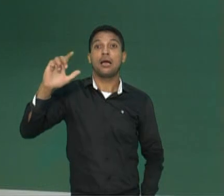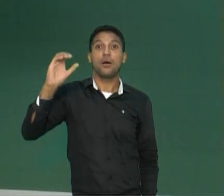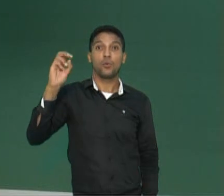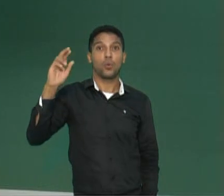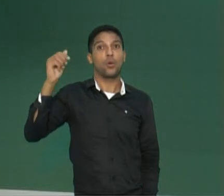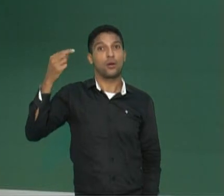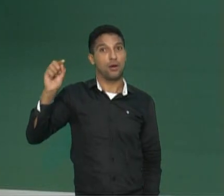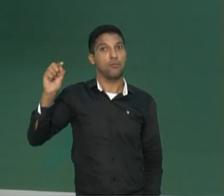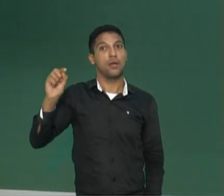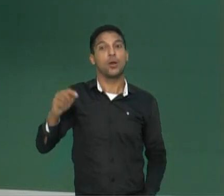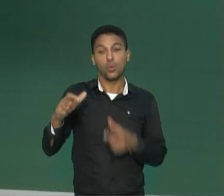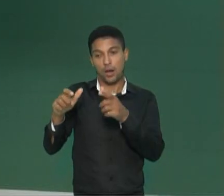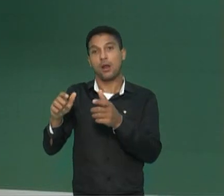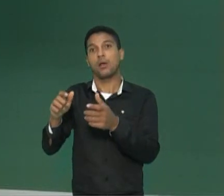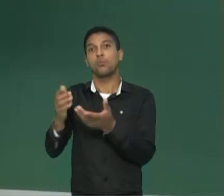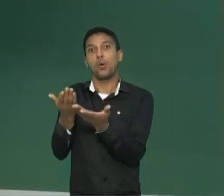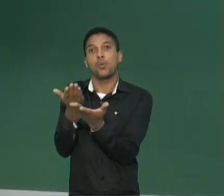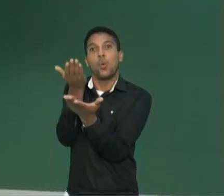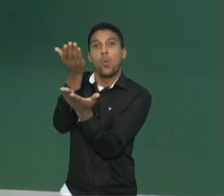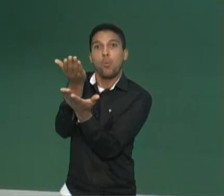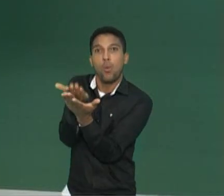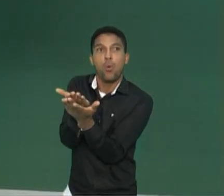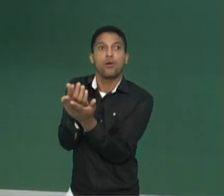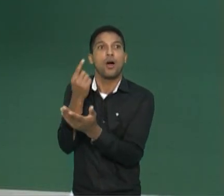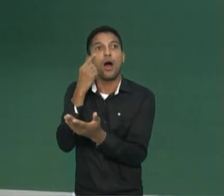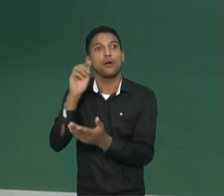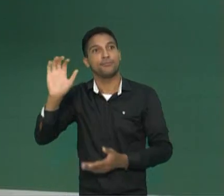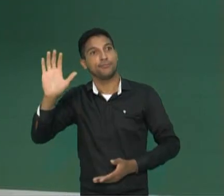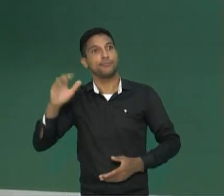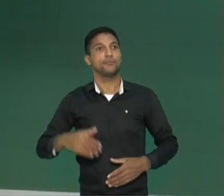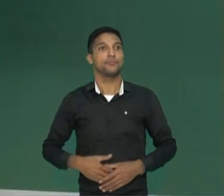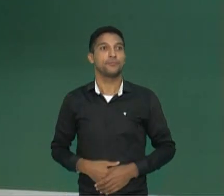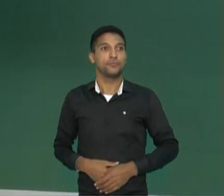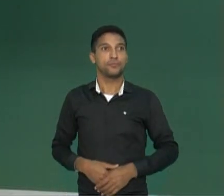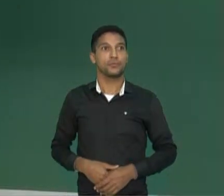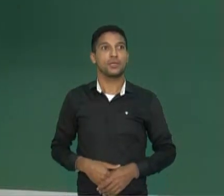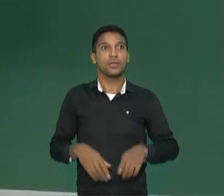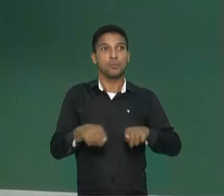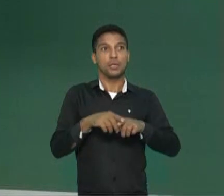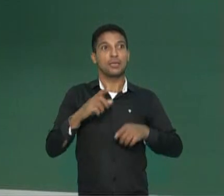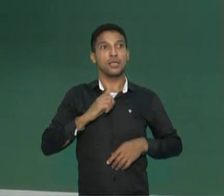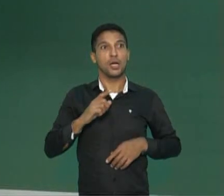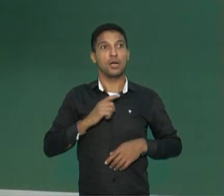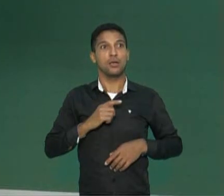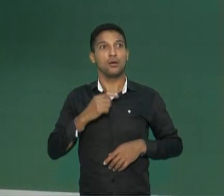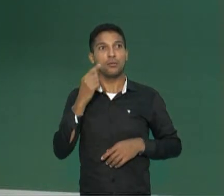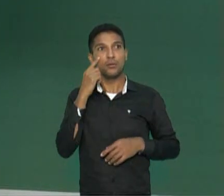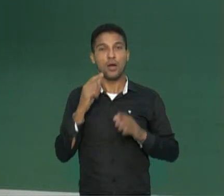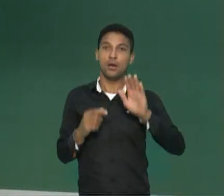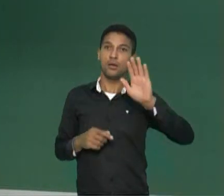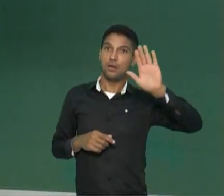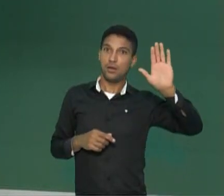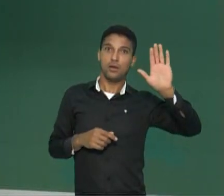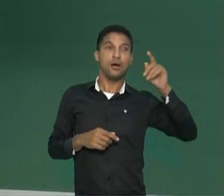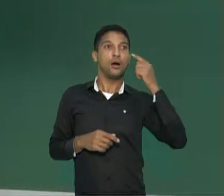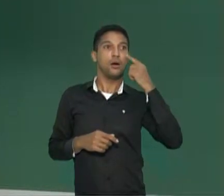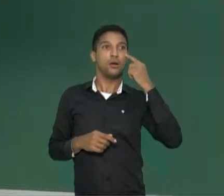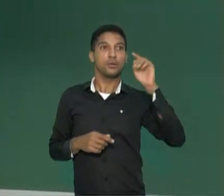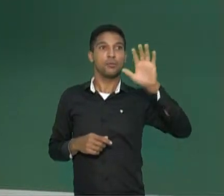que era tipo essa escadaria, como se fosse um púlpito, né, pro